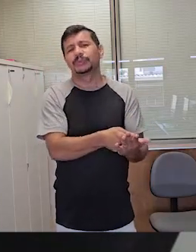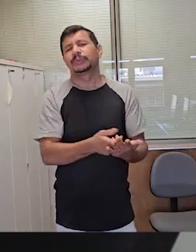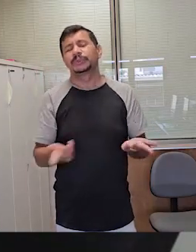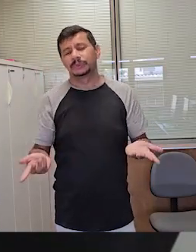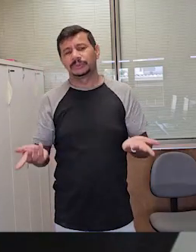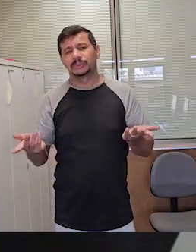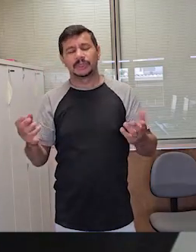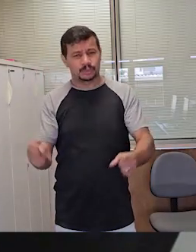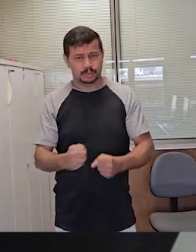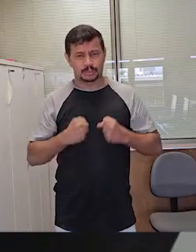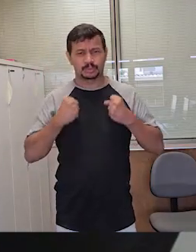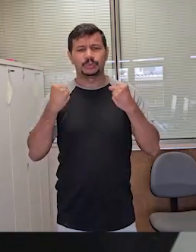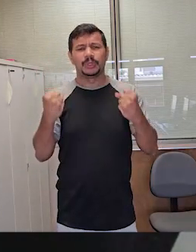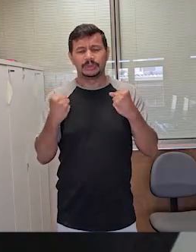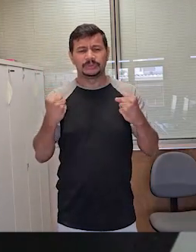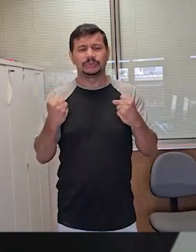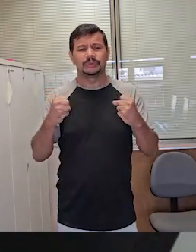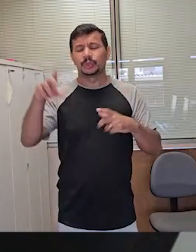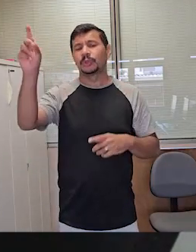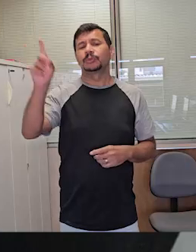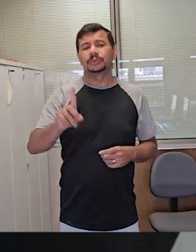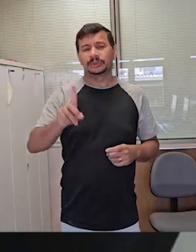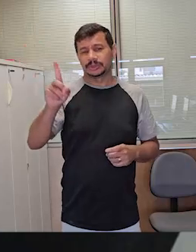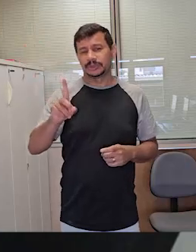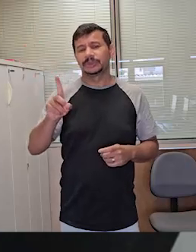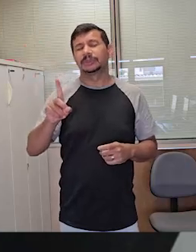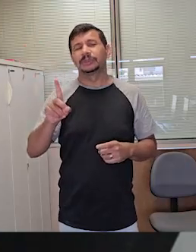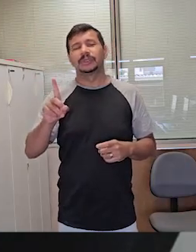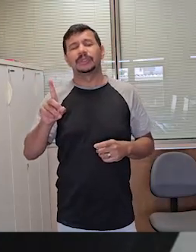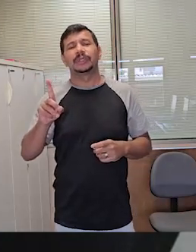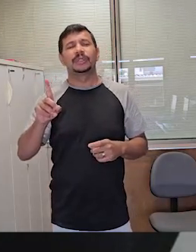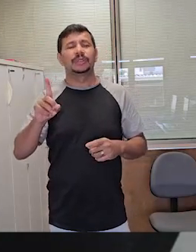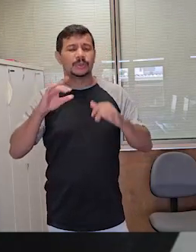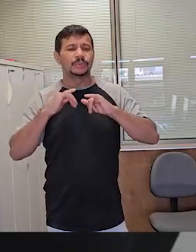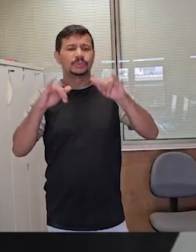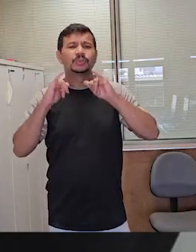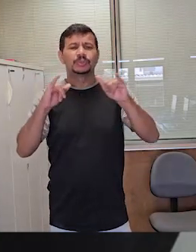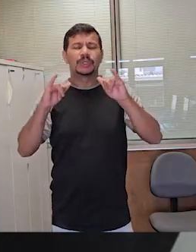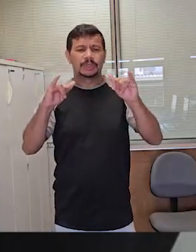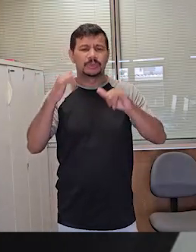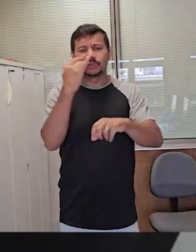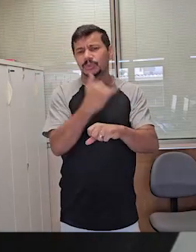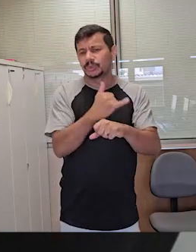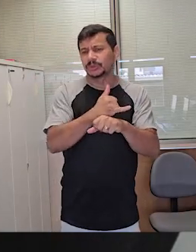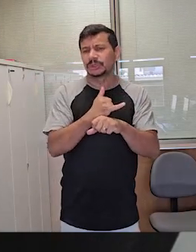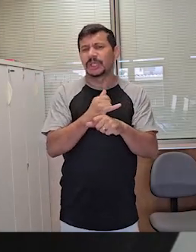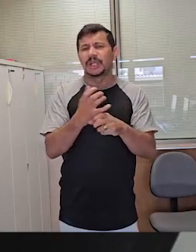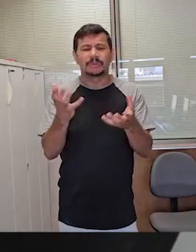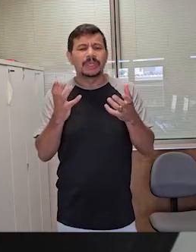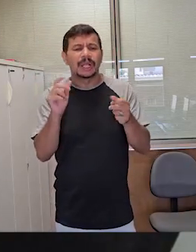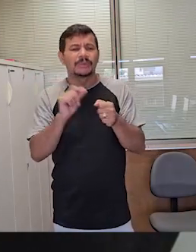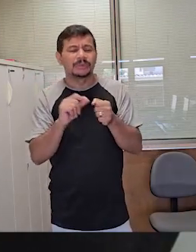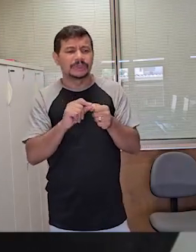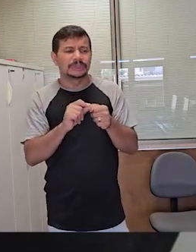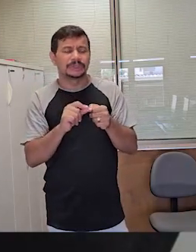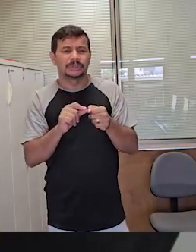que ganha também uma força no campo do direito, né? E, infelizmente, a maioria dos empresários só sabe tomar